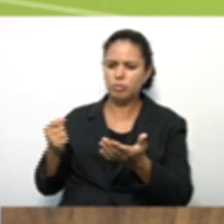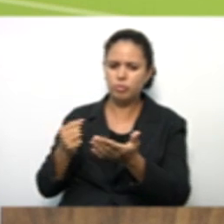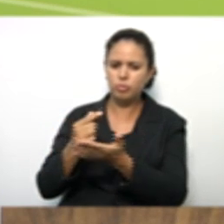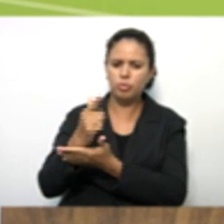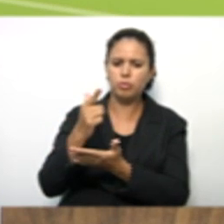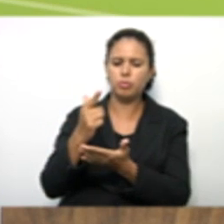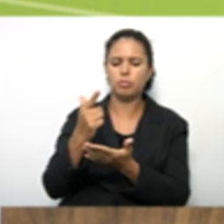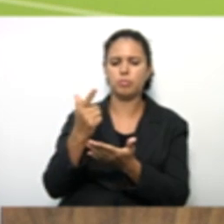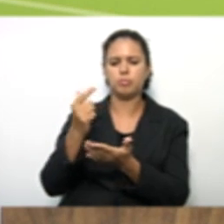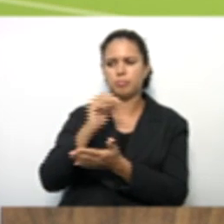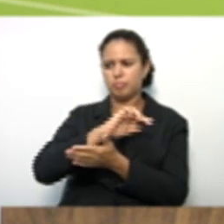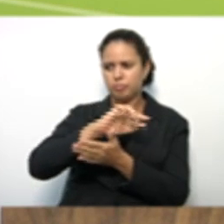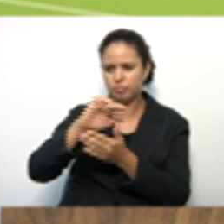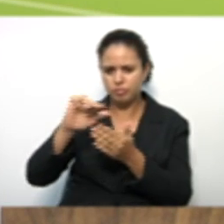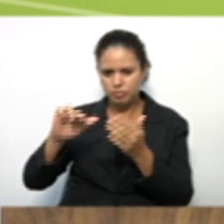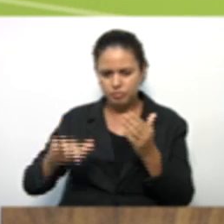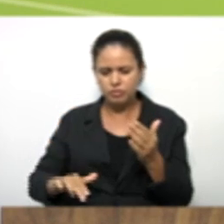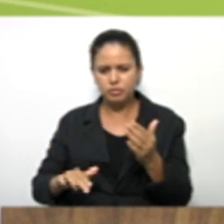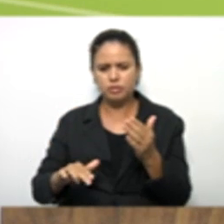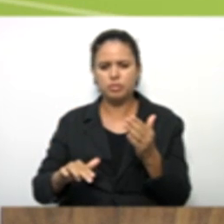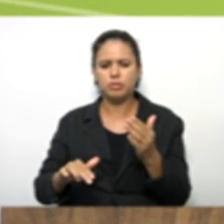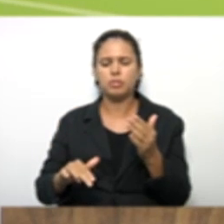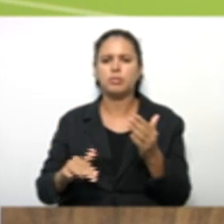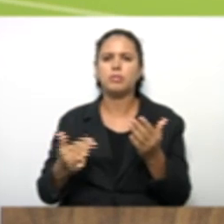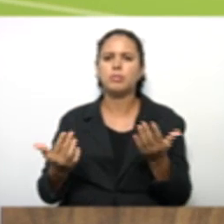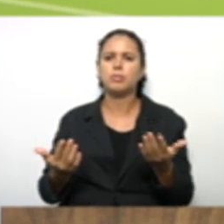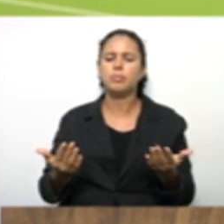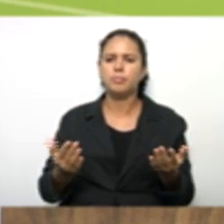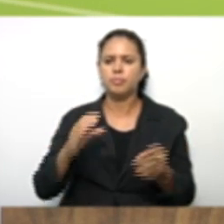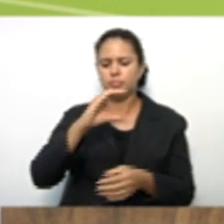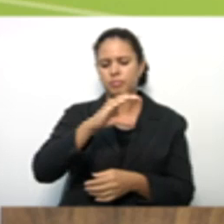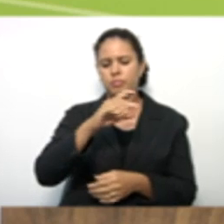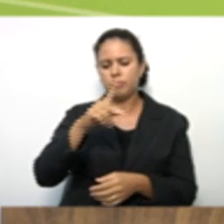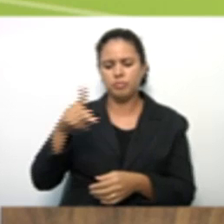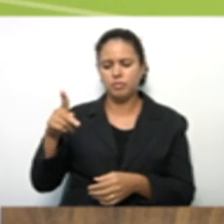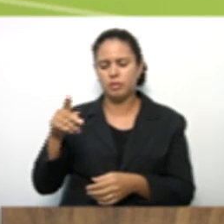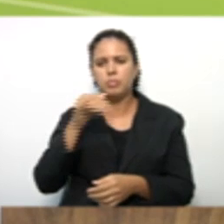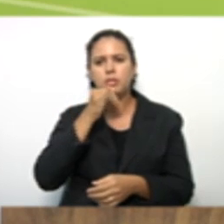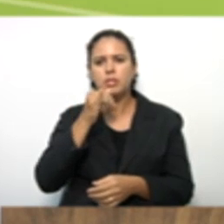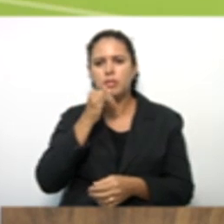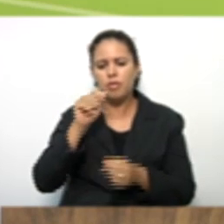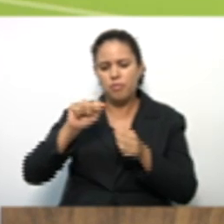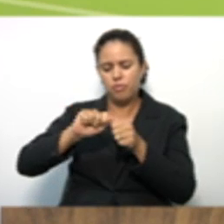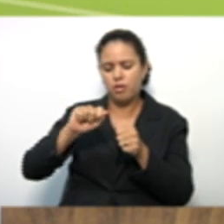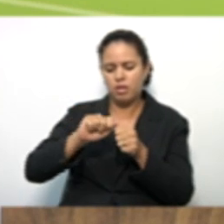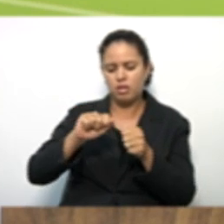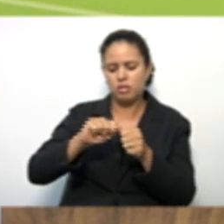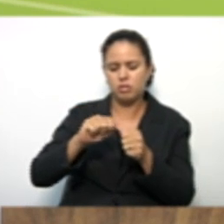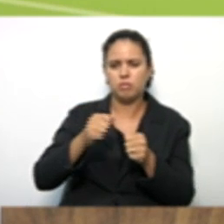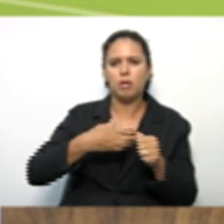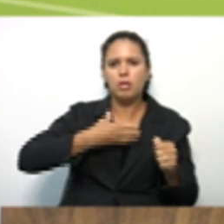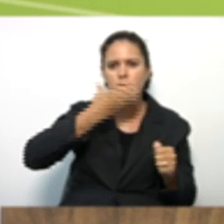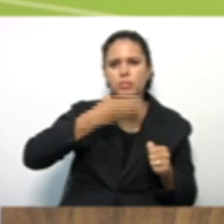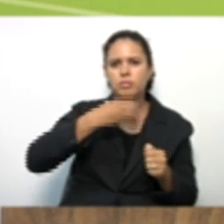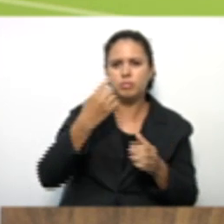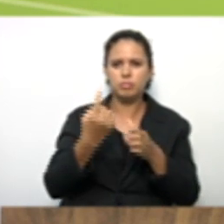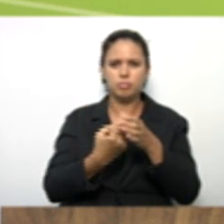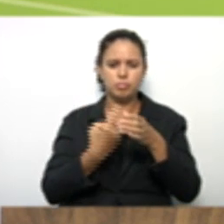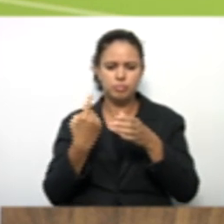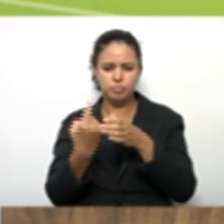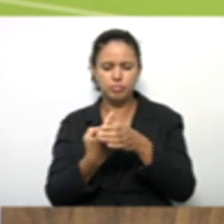seus fornecedores, a cooperativa ela que trabalha ali faz polpas, ela acaba adquirindo frutas com seus